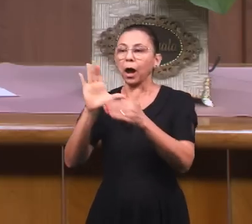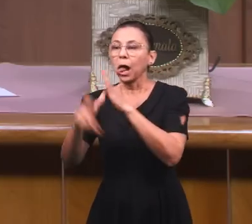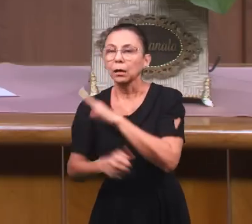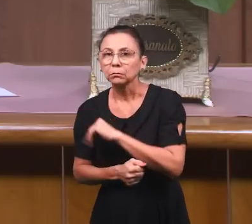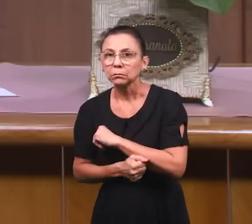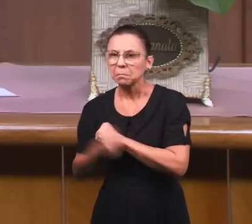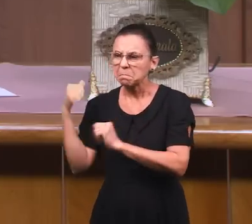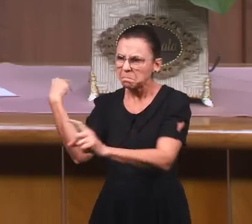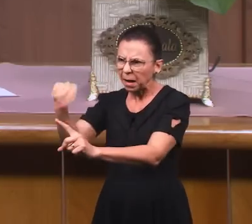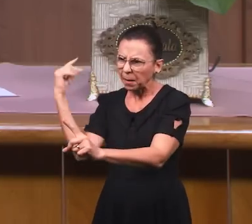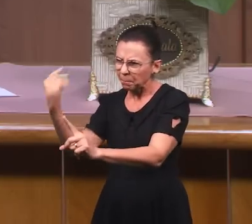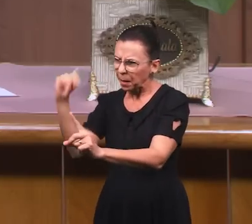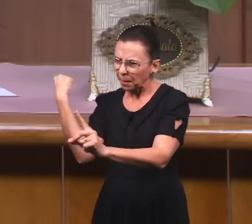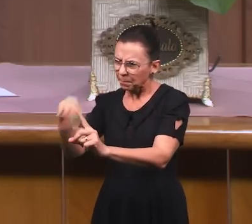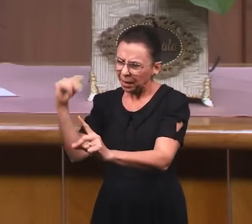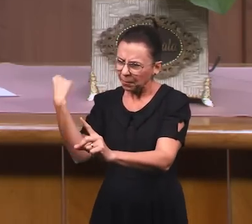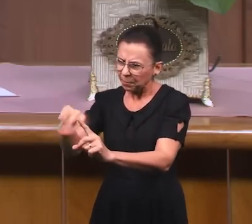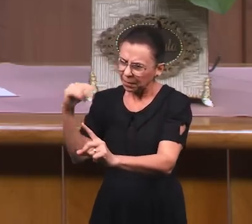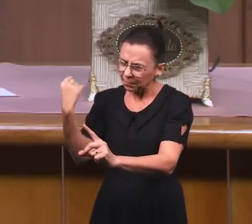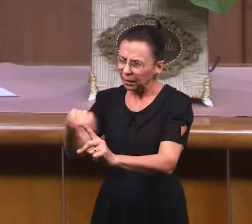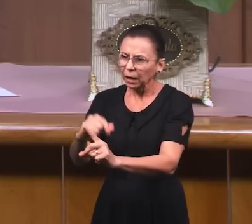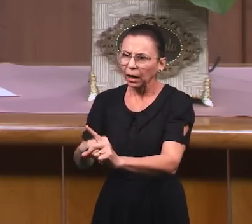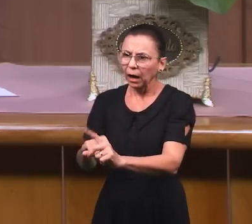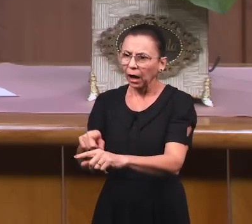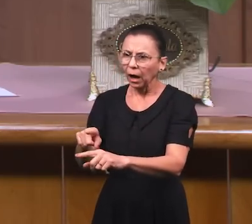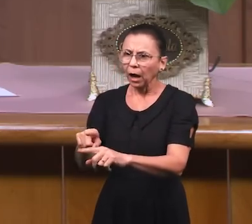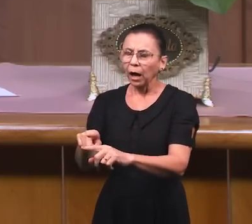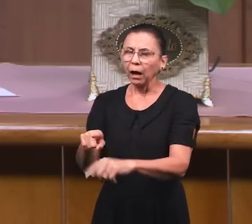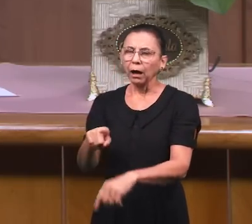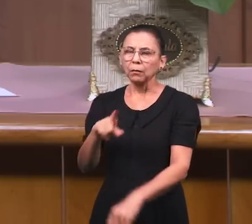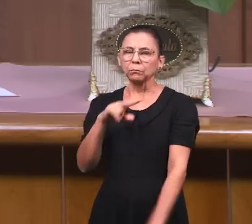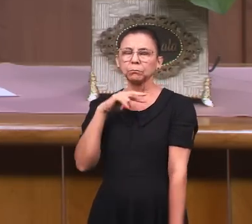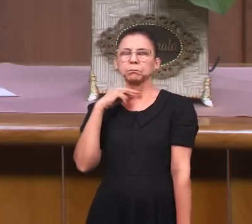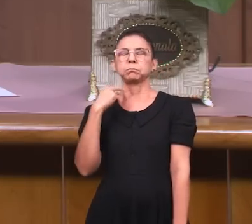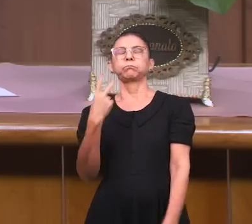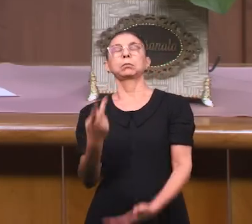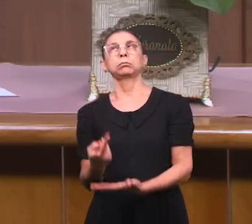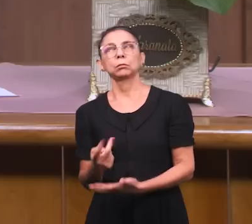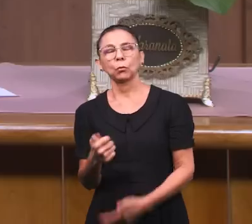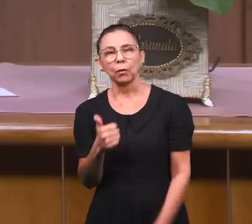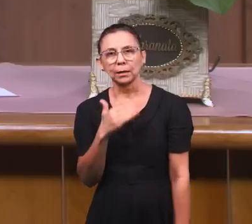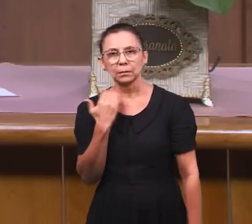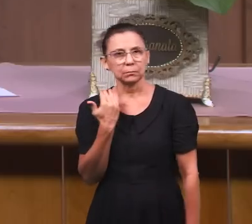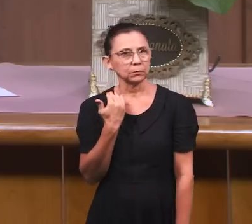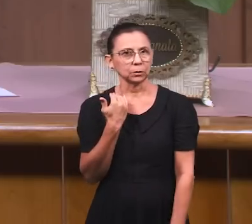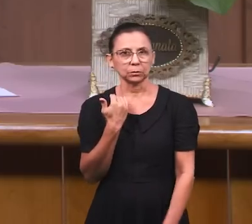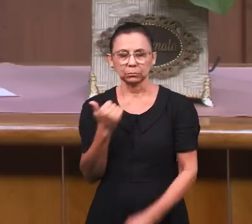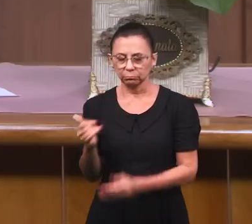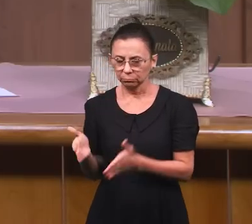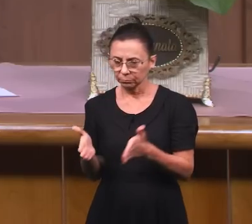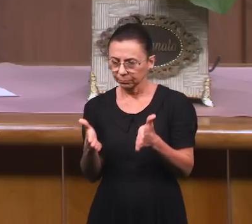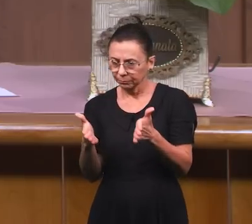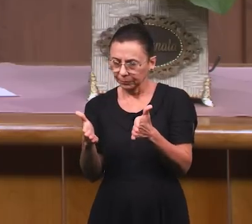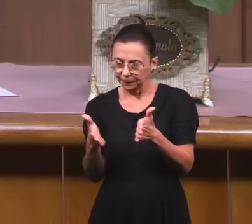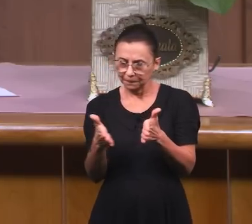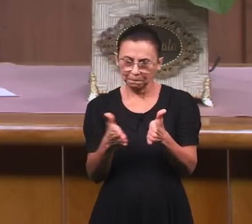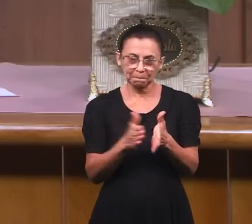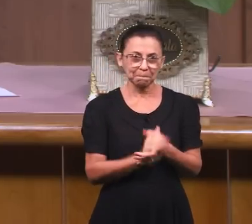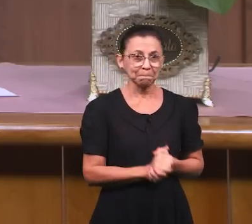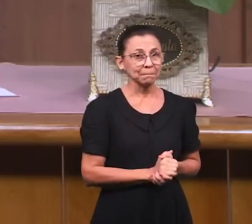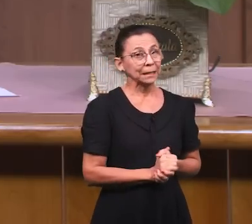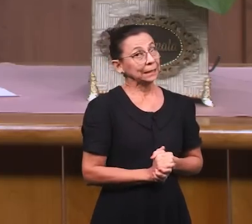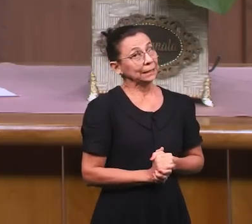e o espancaram e deixaram aquele homem meio morto naquele caminho.